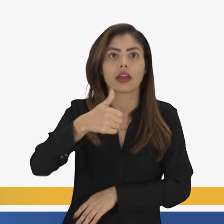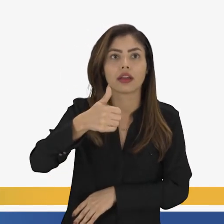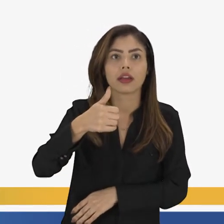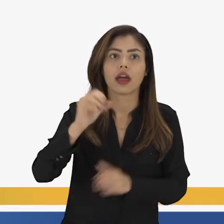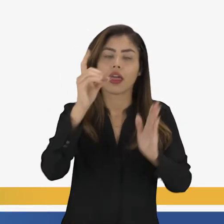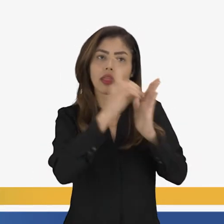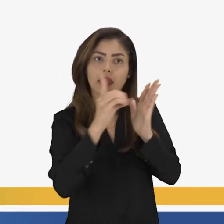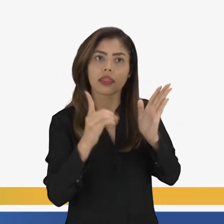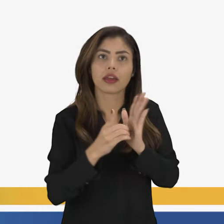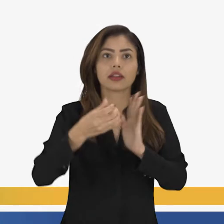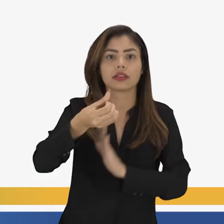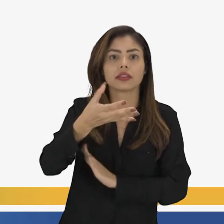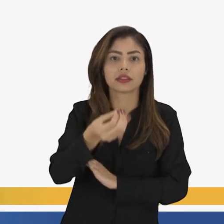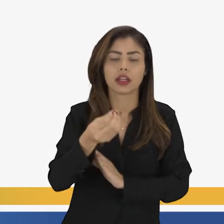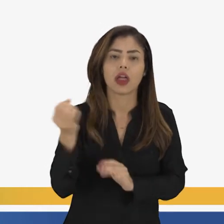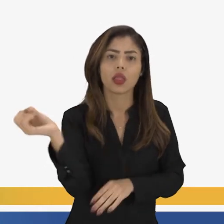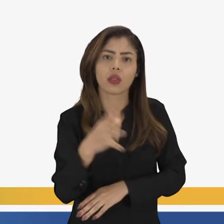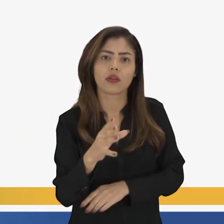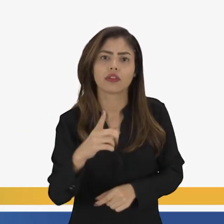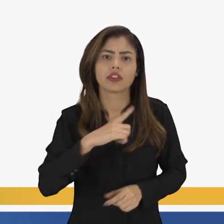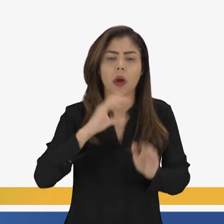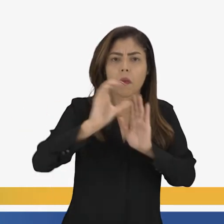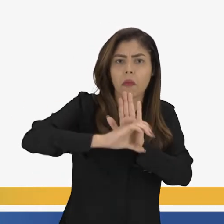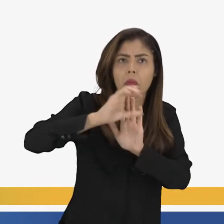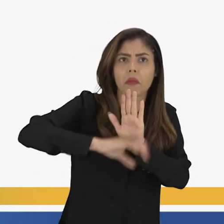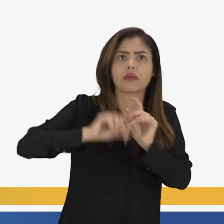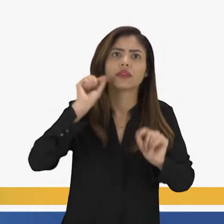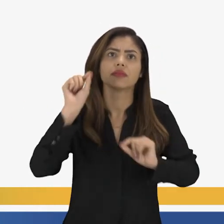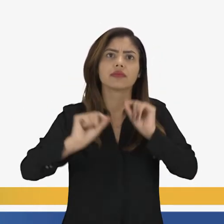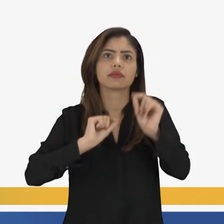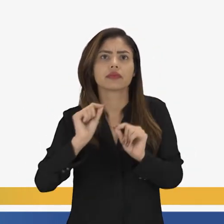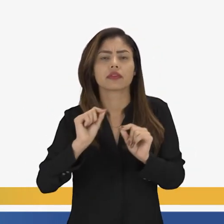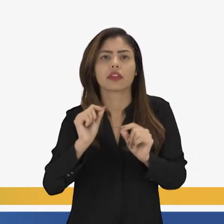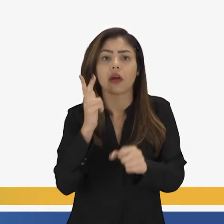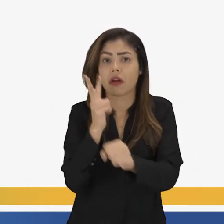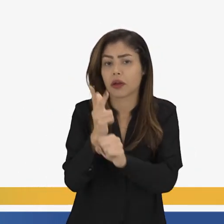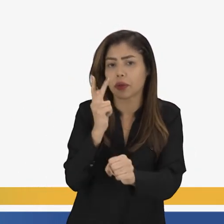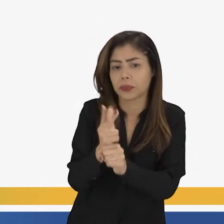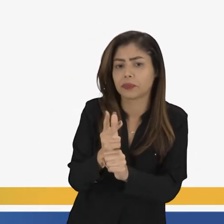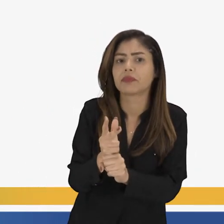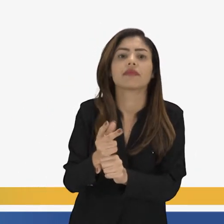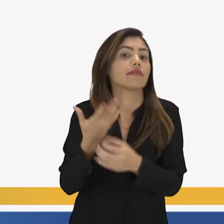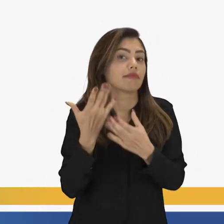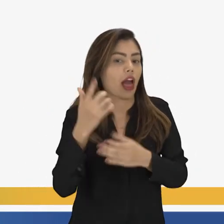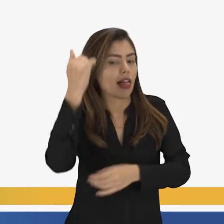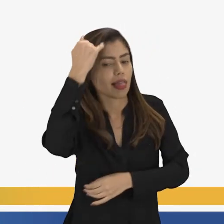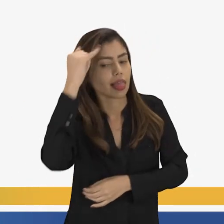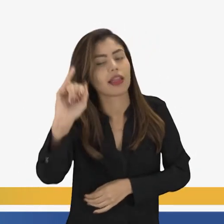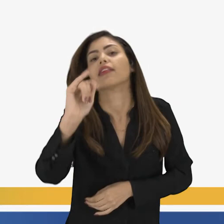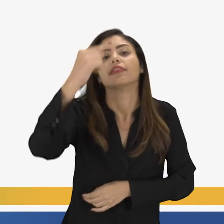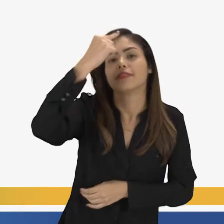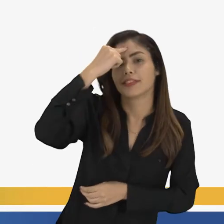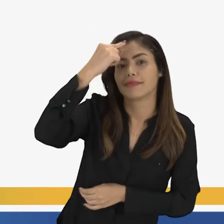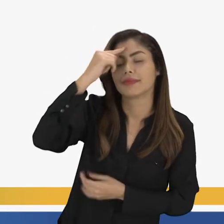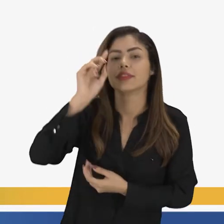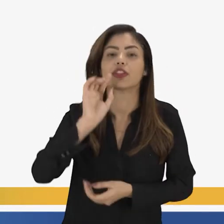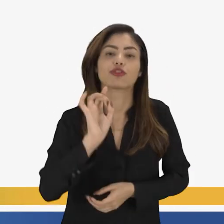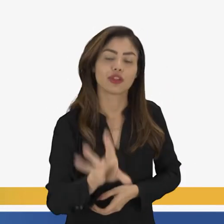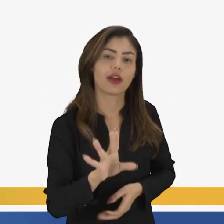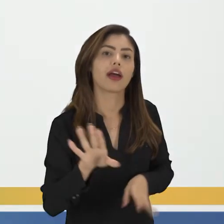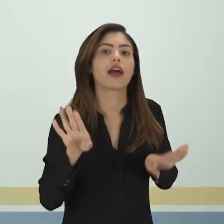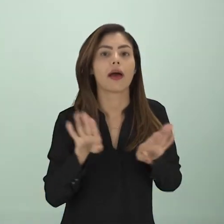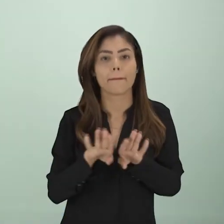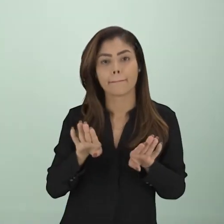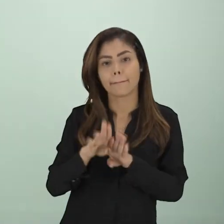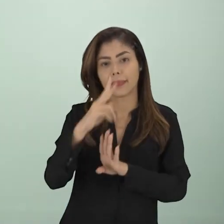de 60, né? O cinema novo, ele tinha um conceito que dizia assim, uma câmera na mão e uma ideia na cabeça. Isso bastava para